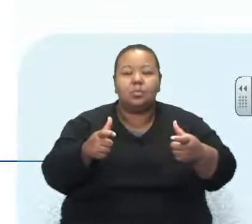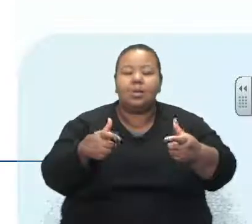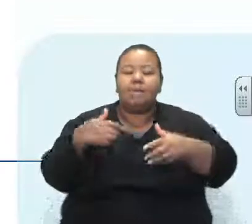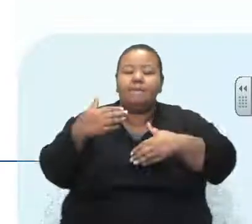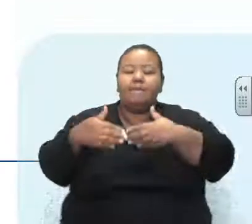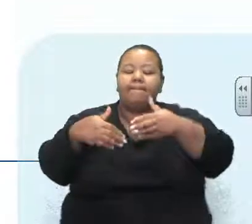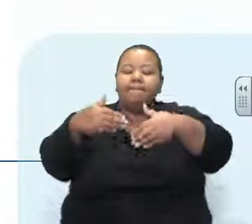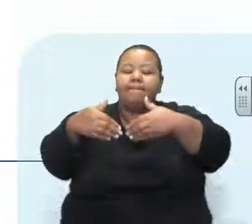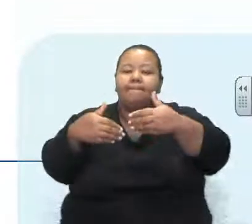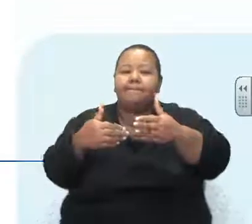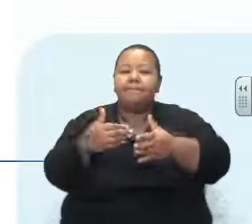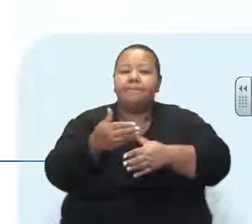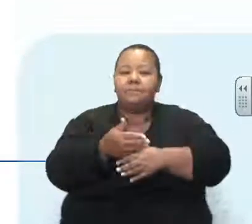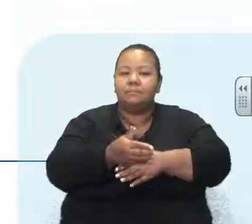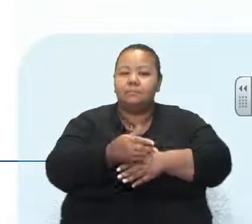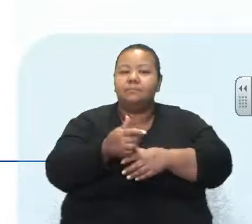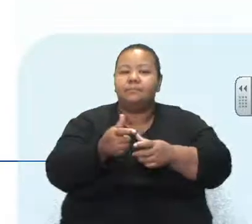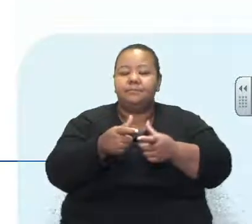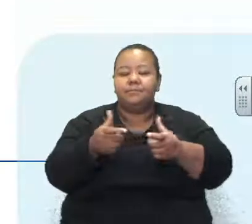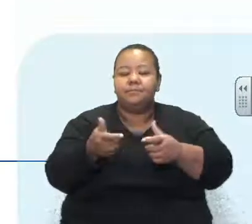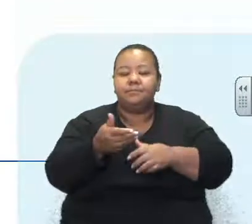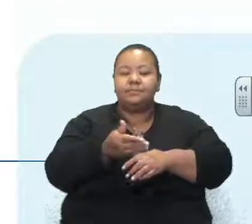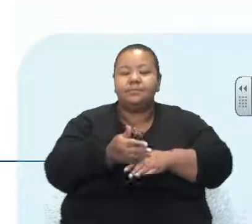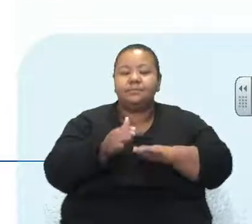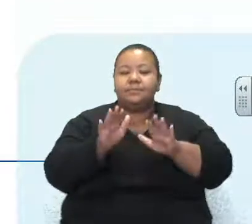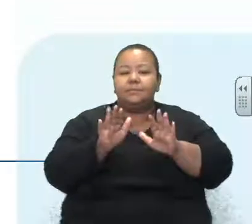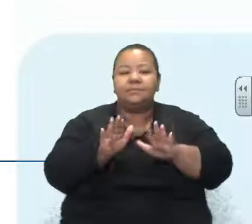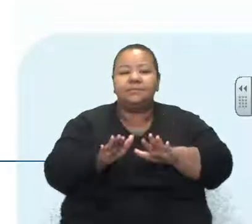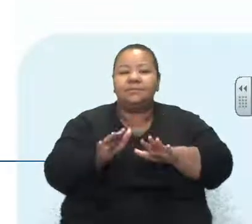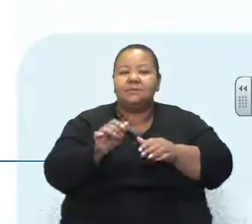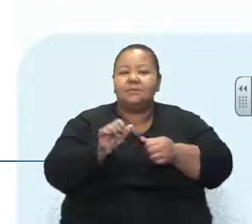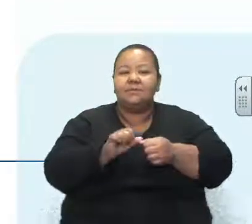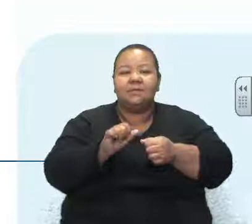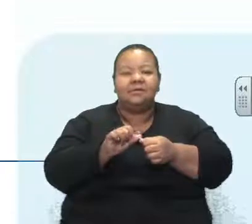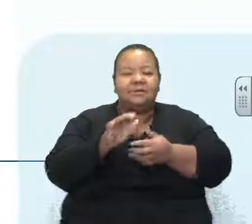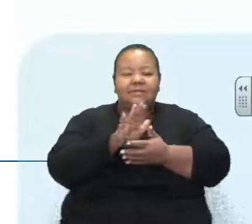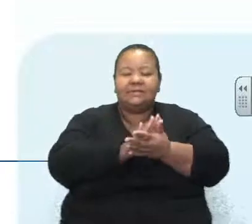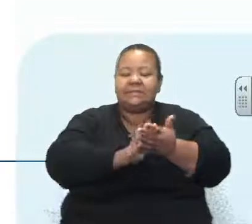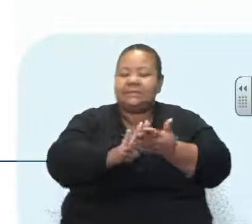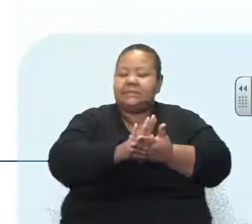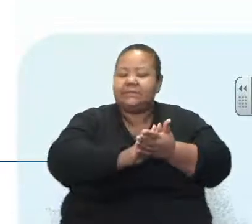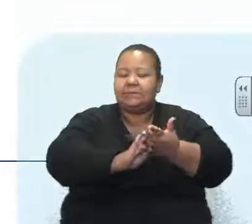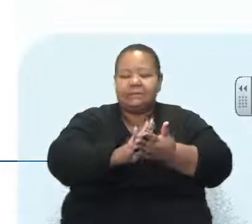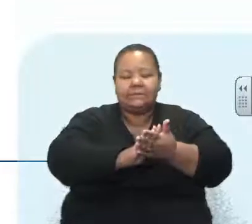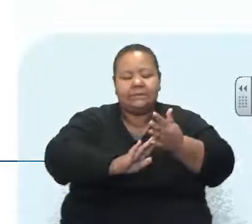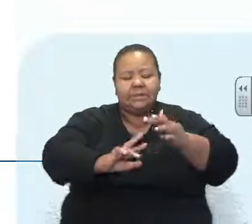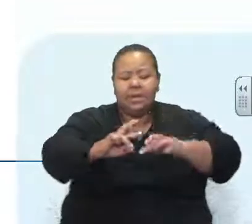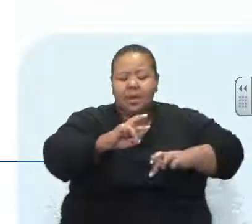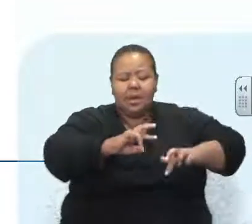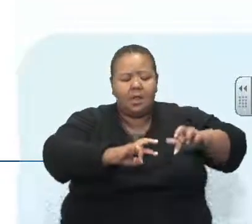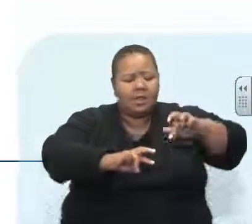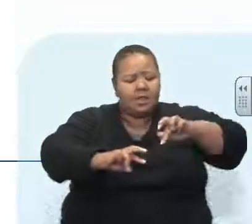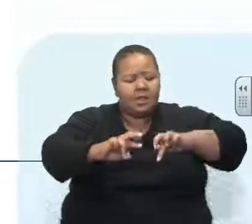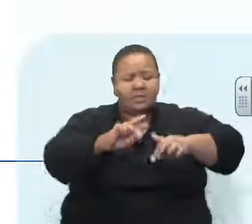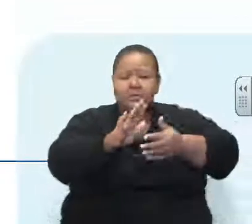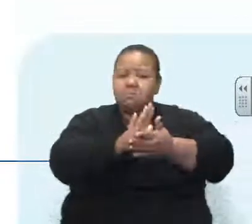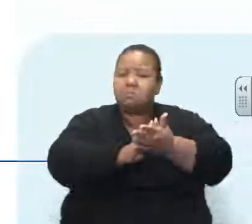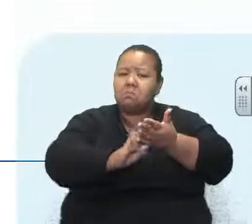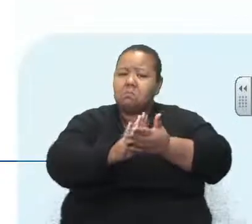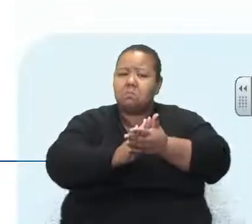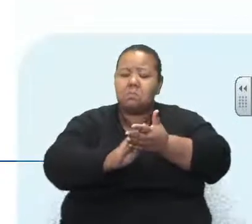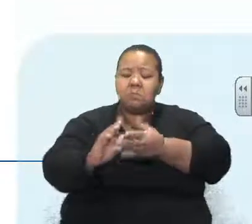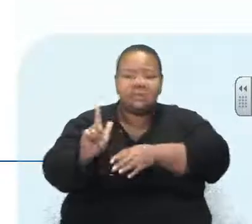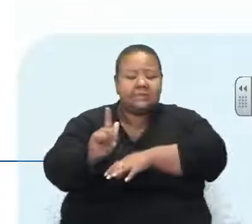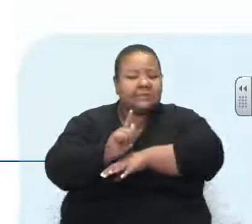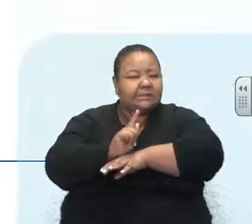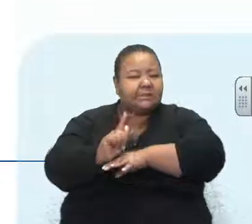com grandes desempenhos econômicos, mas ela não faz nenhum tipo de análise de indicadores, ela não faz nenhum tipo de